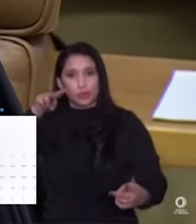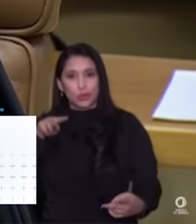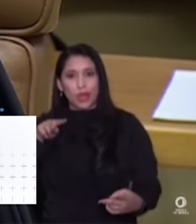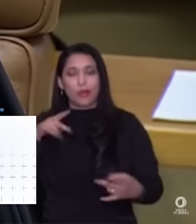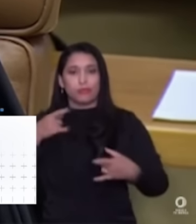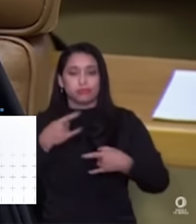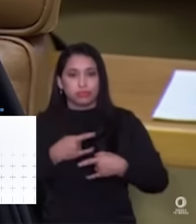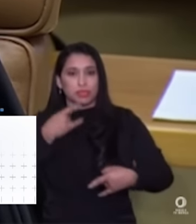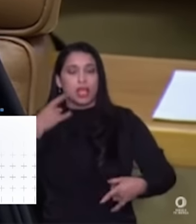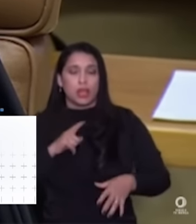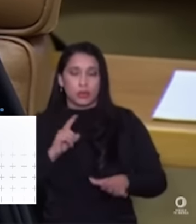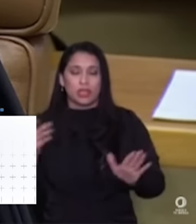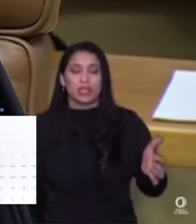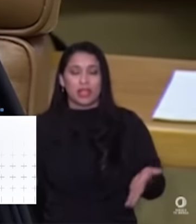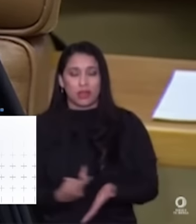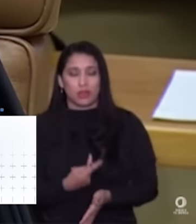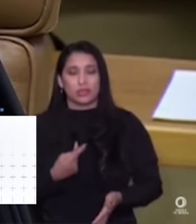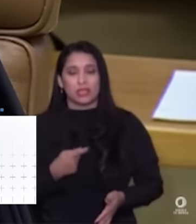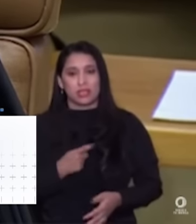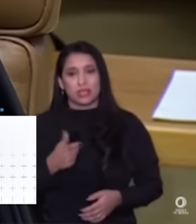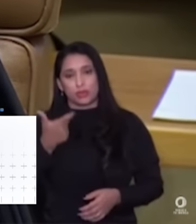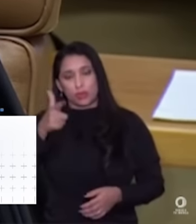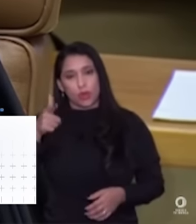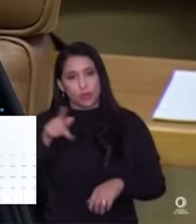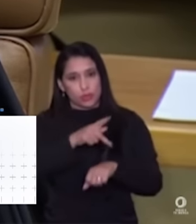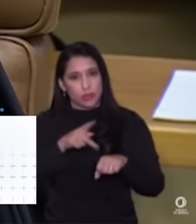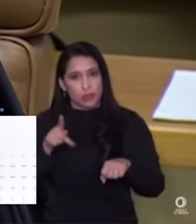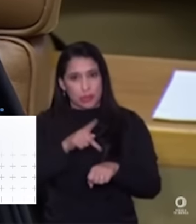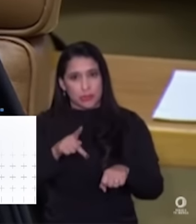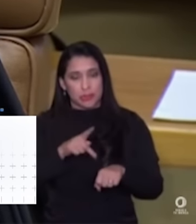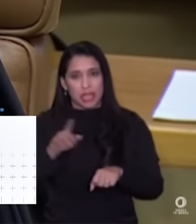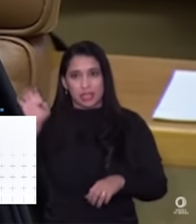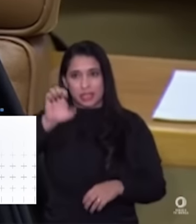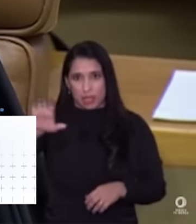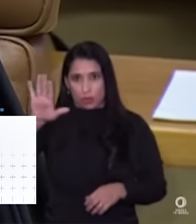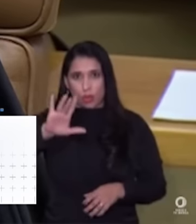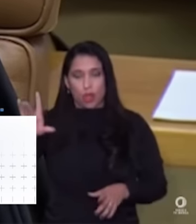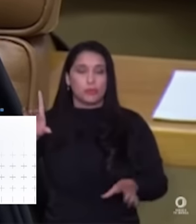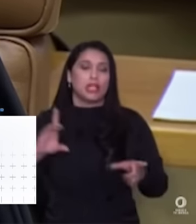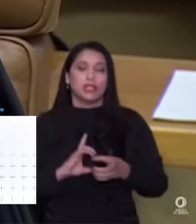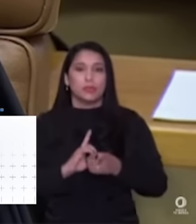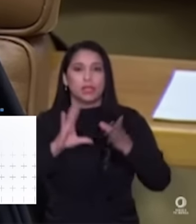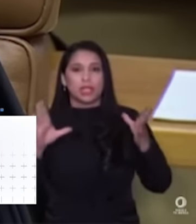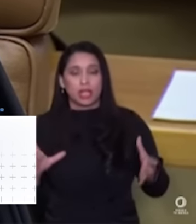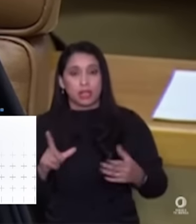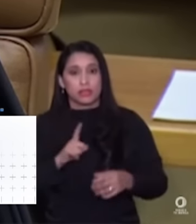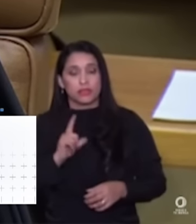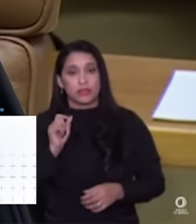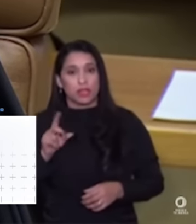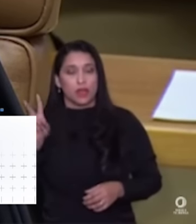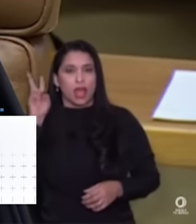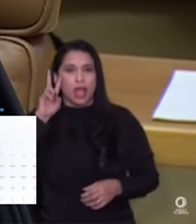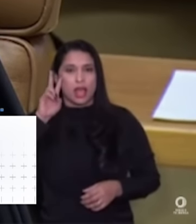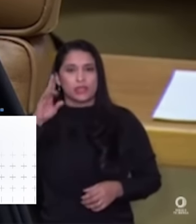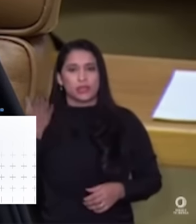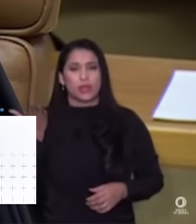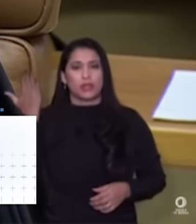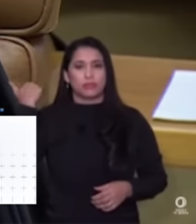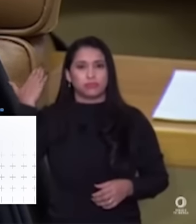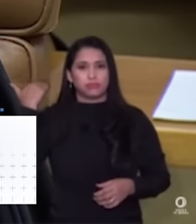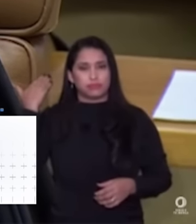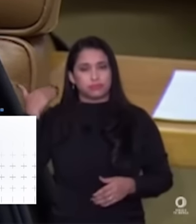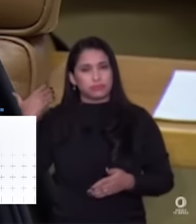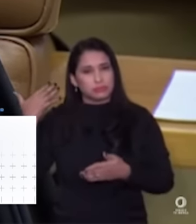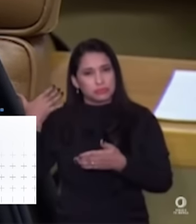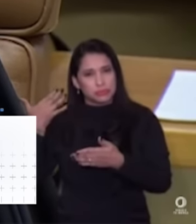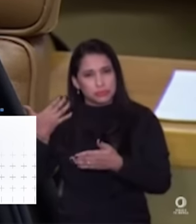grande parte dos países democráticos europeus. Realmente, ao revisitar a recente história nacional, não é